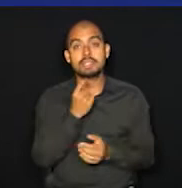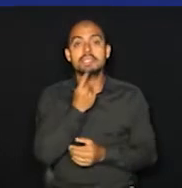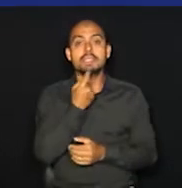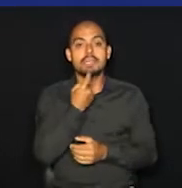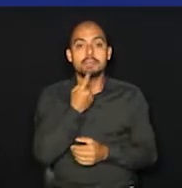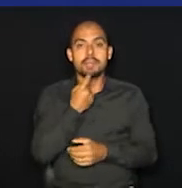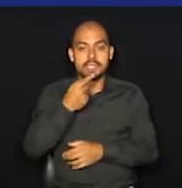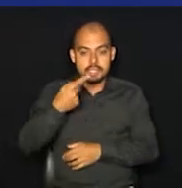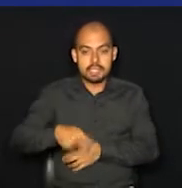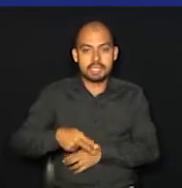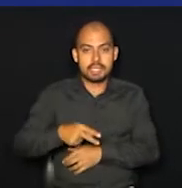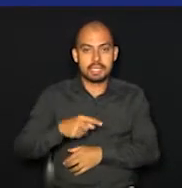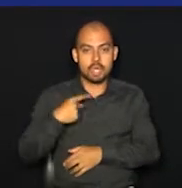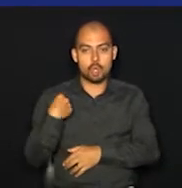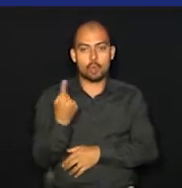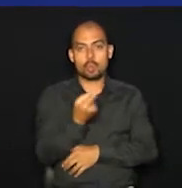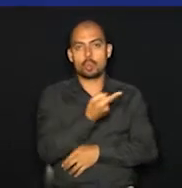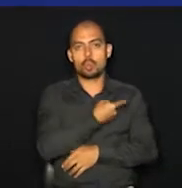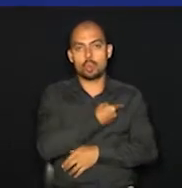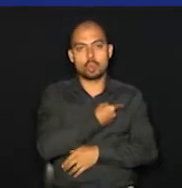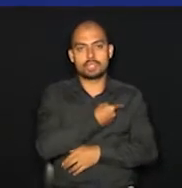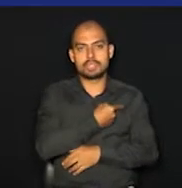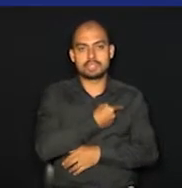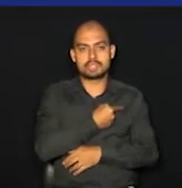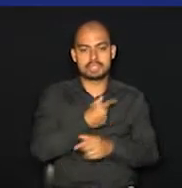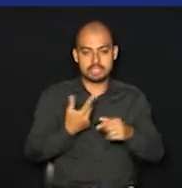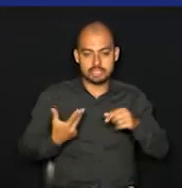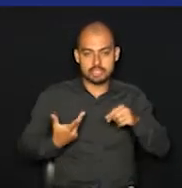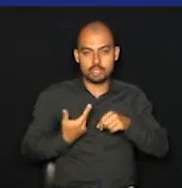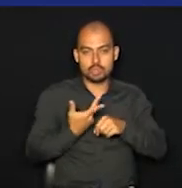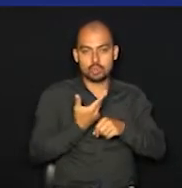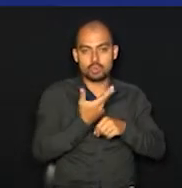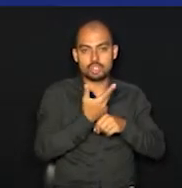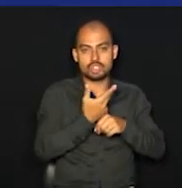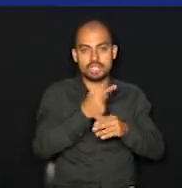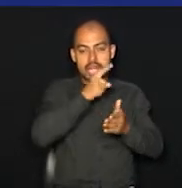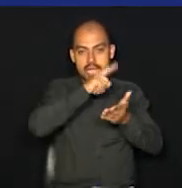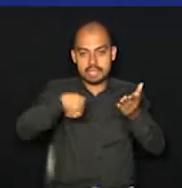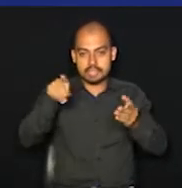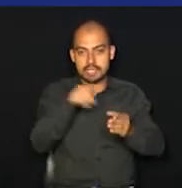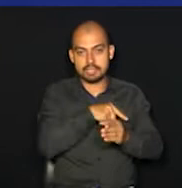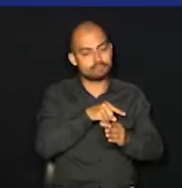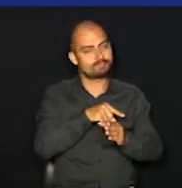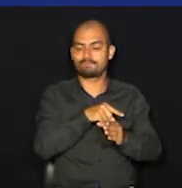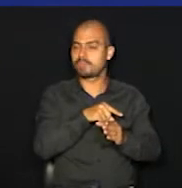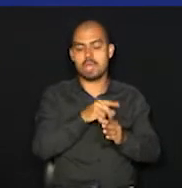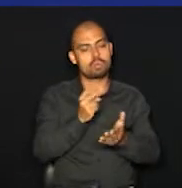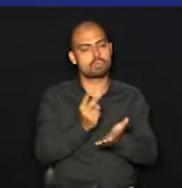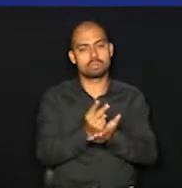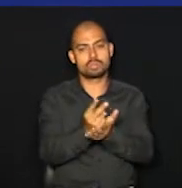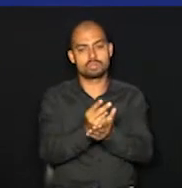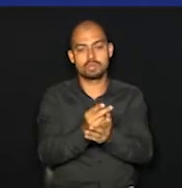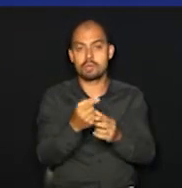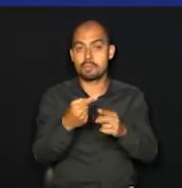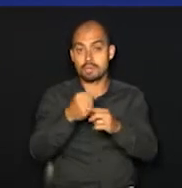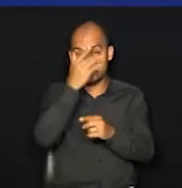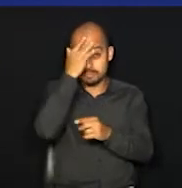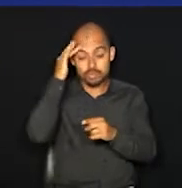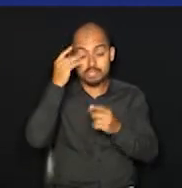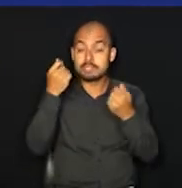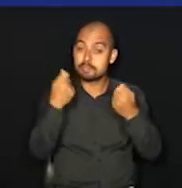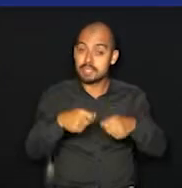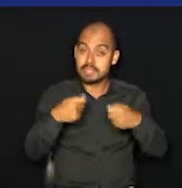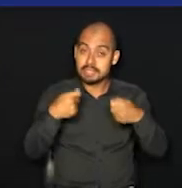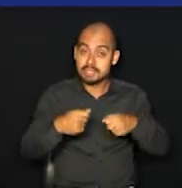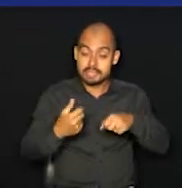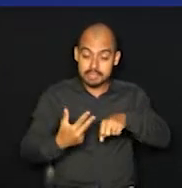Campinas, nós não teremos suspensão de cirurgias eletivas. Tem gente precisando de cirurgia eletiva.